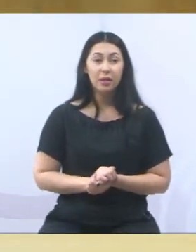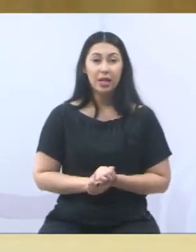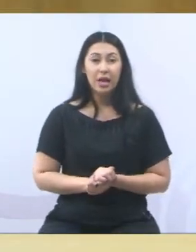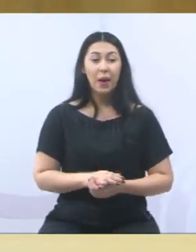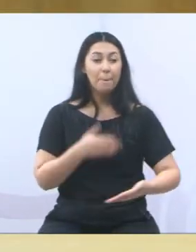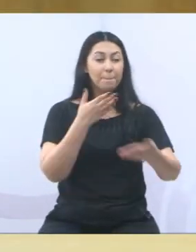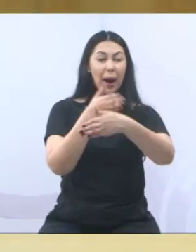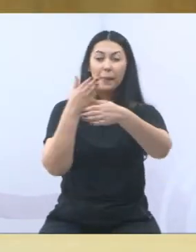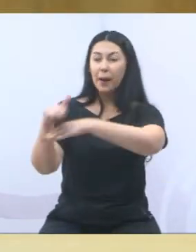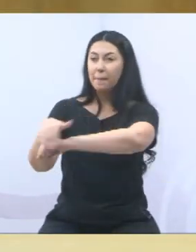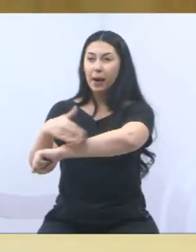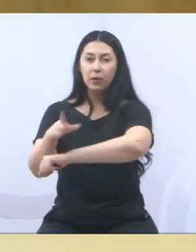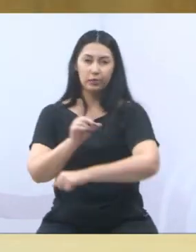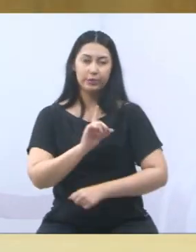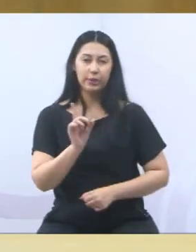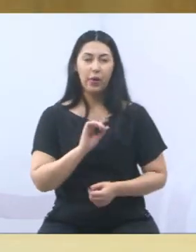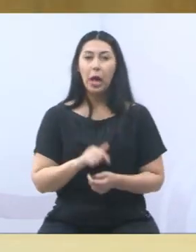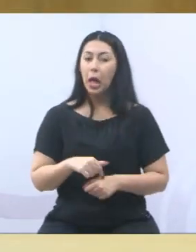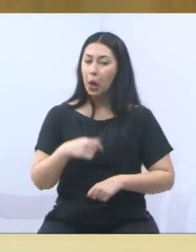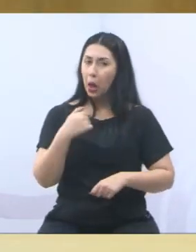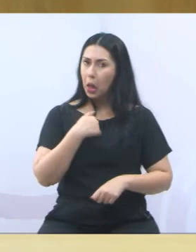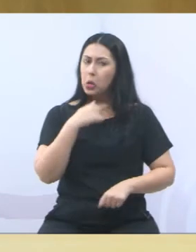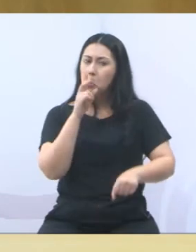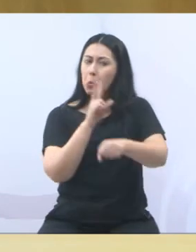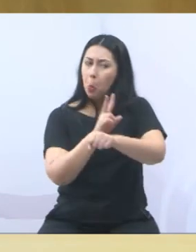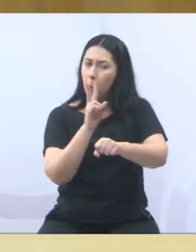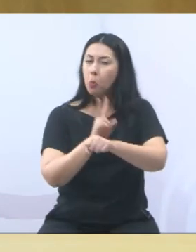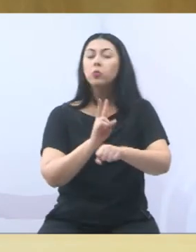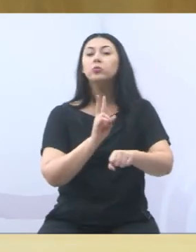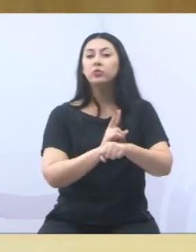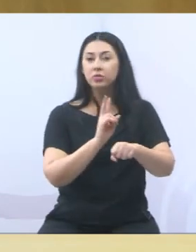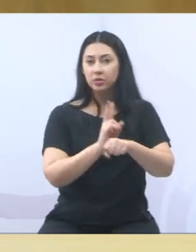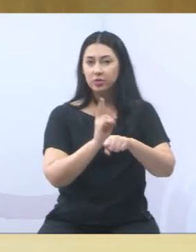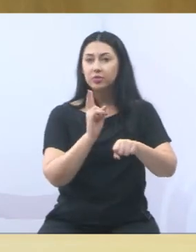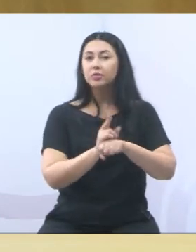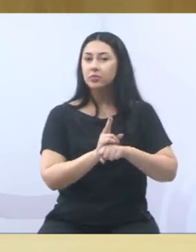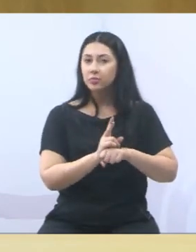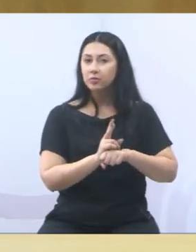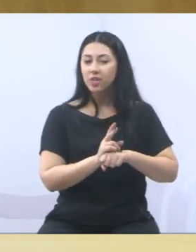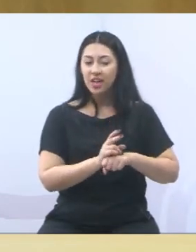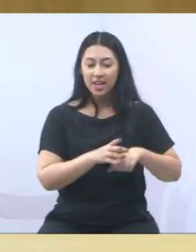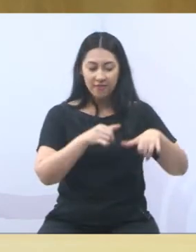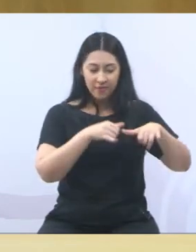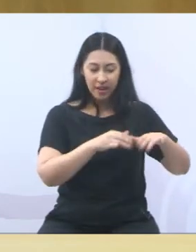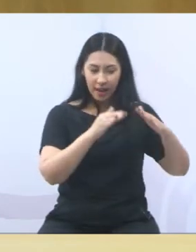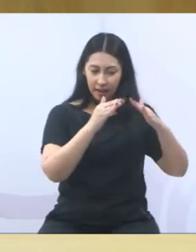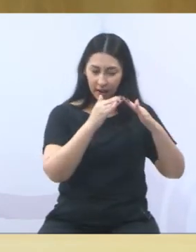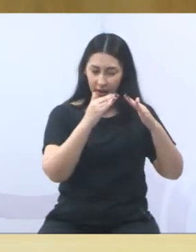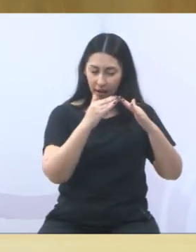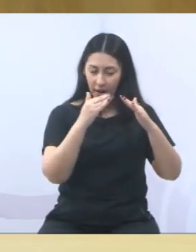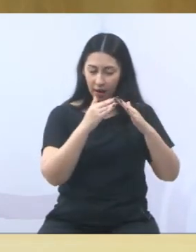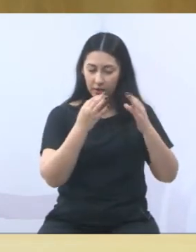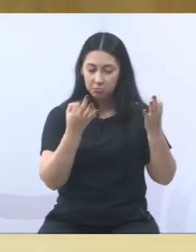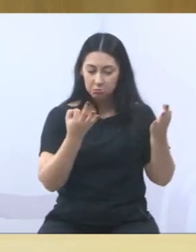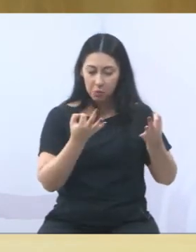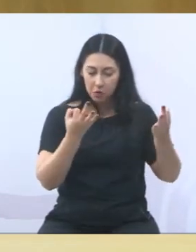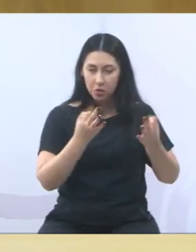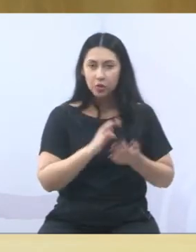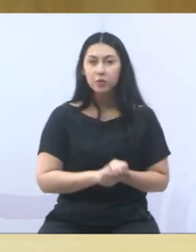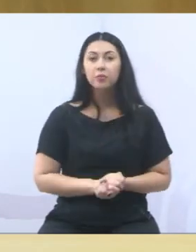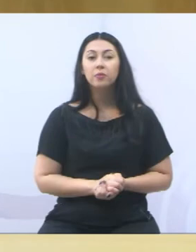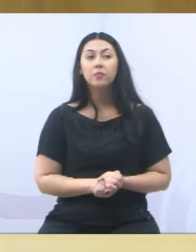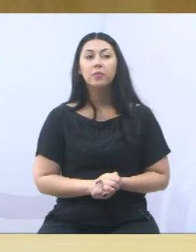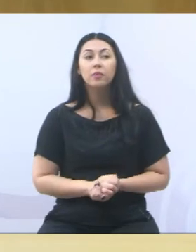na rua de jeito nenhum, né? Eu tomo todo o cuidado possível para que meus animais não escapem. Então eu castro as